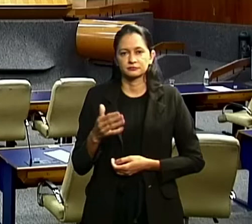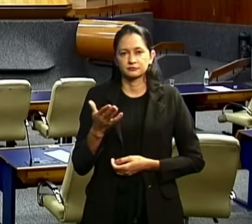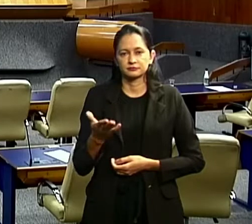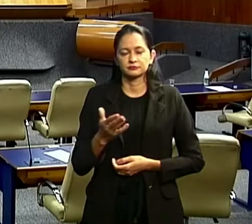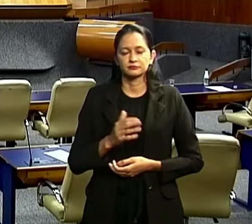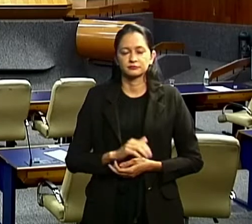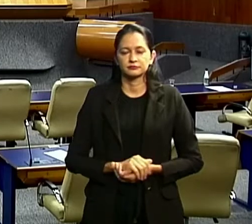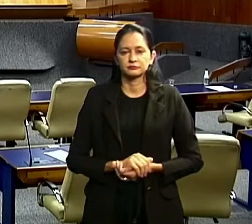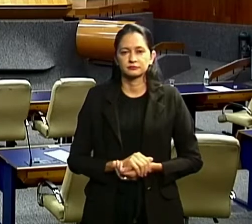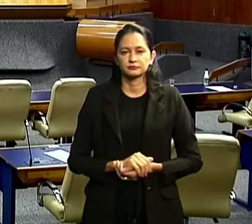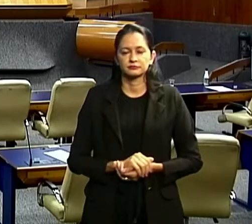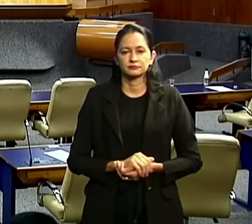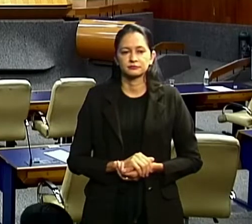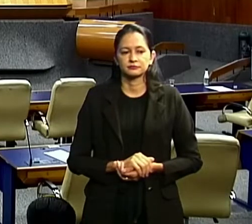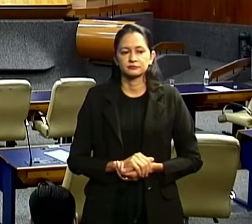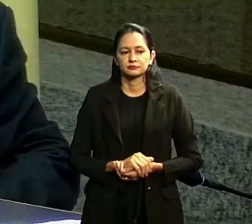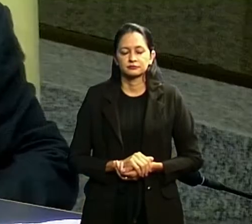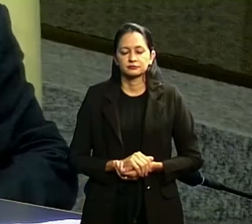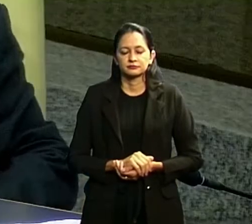Cumprimentar.